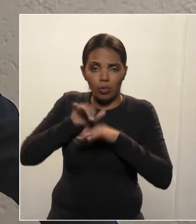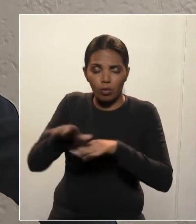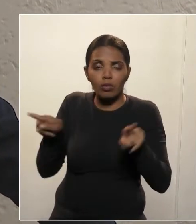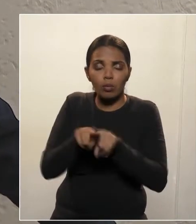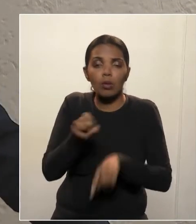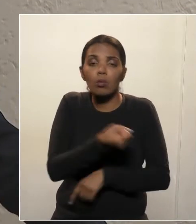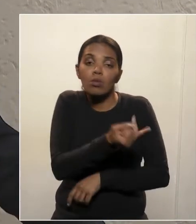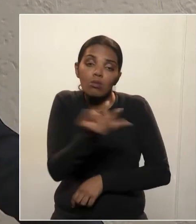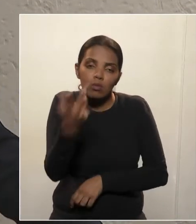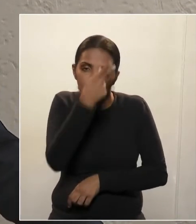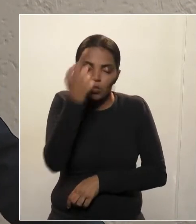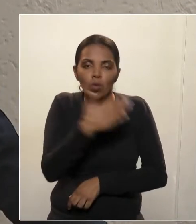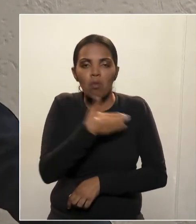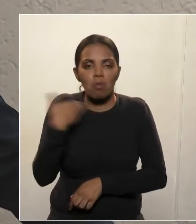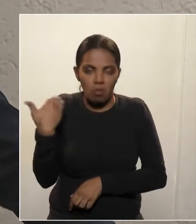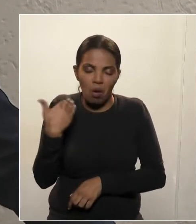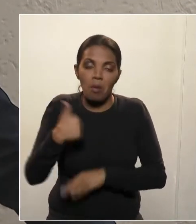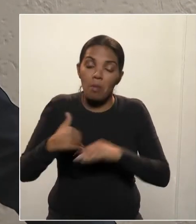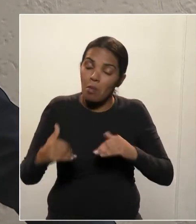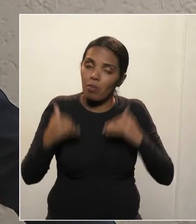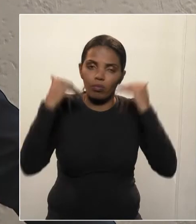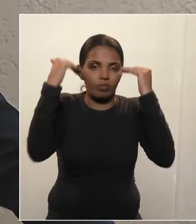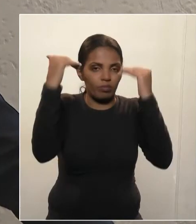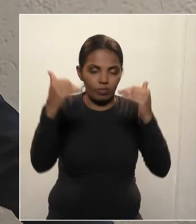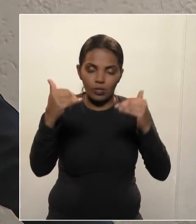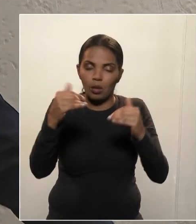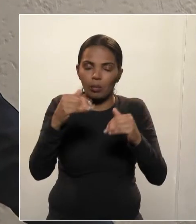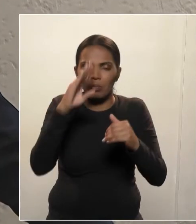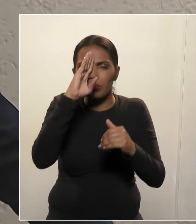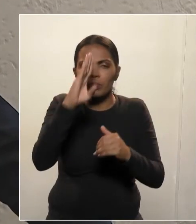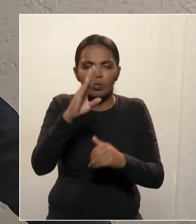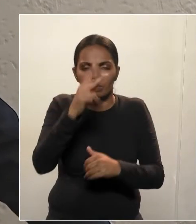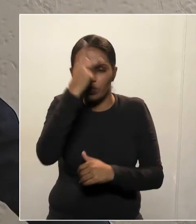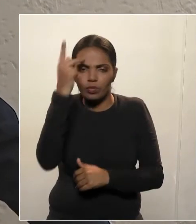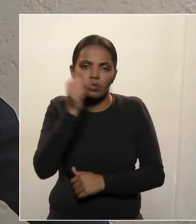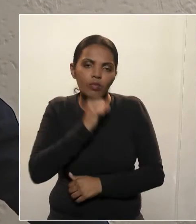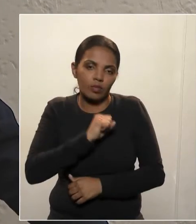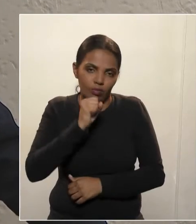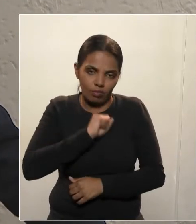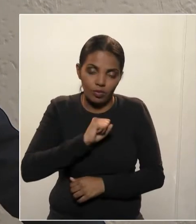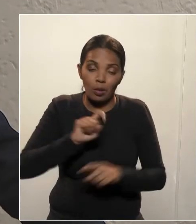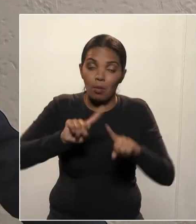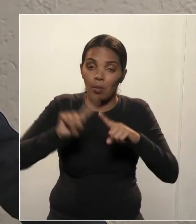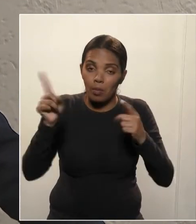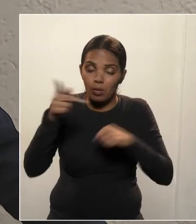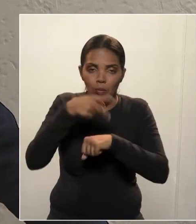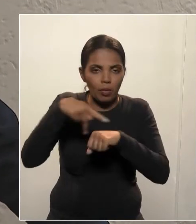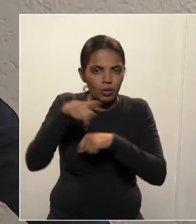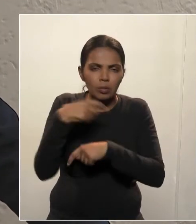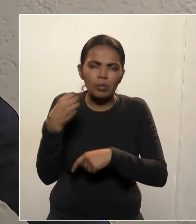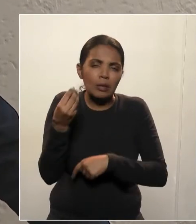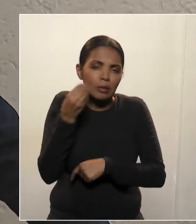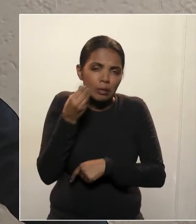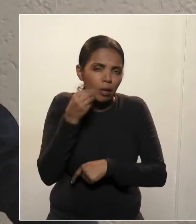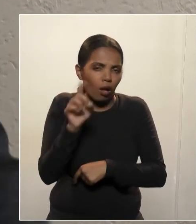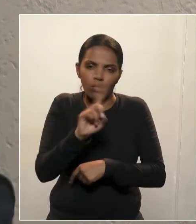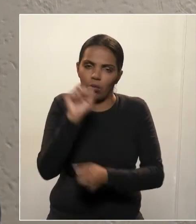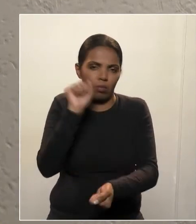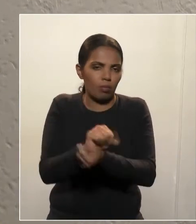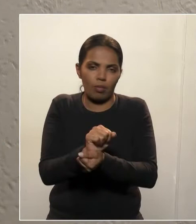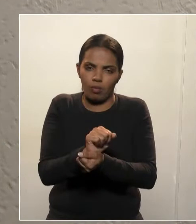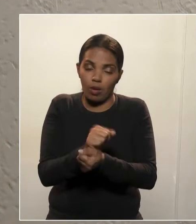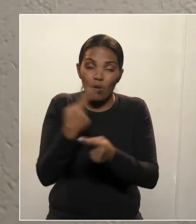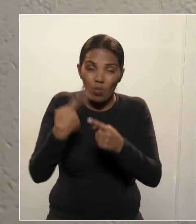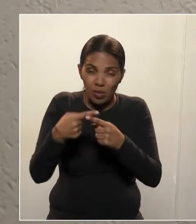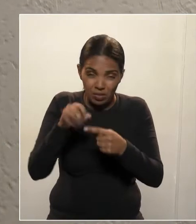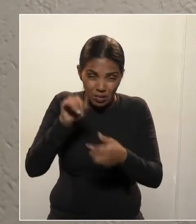mortalidade mais elevado, especialmente envolvendo os mais idosos. Mas o país precisa tentar não parar. Os efeitos de